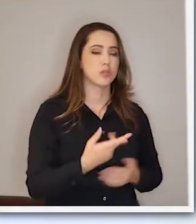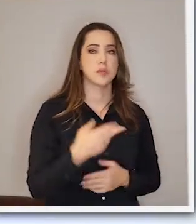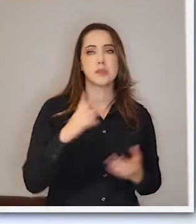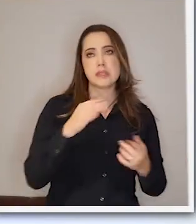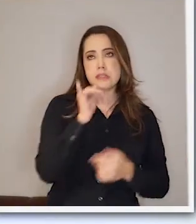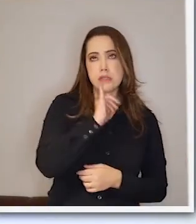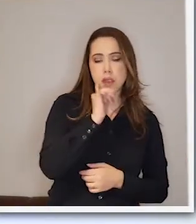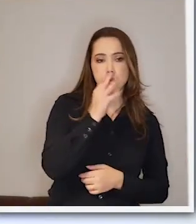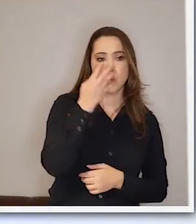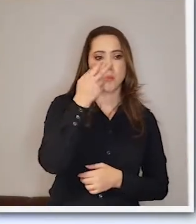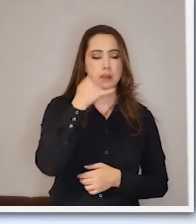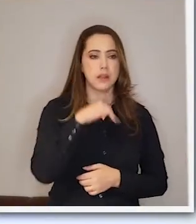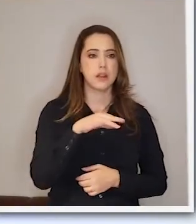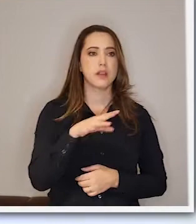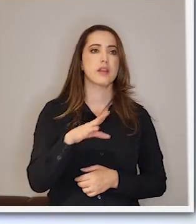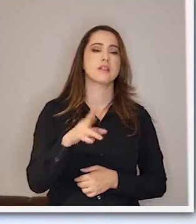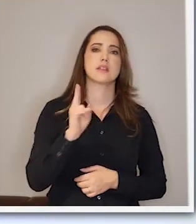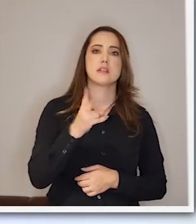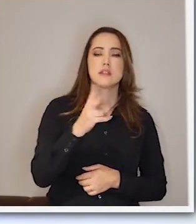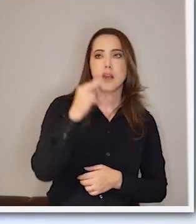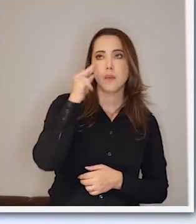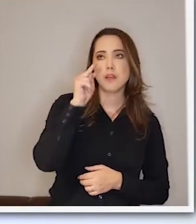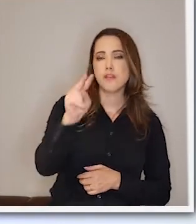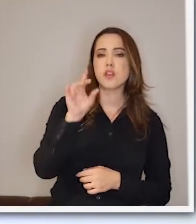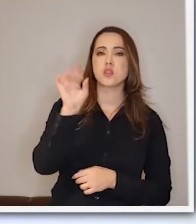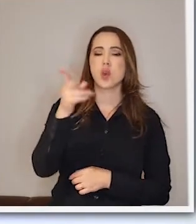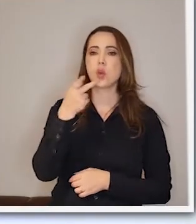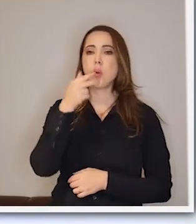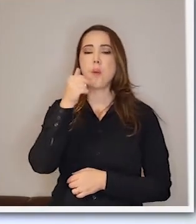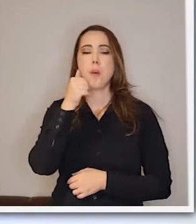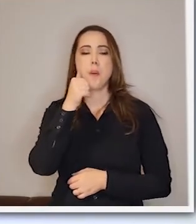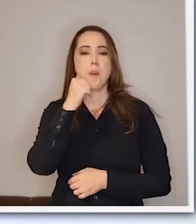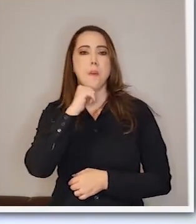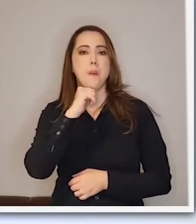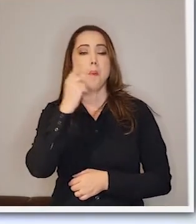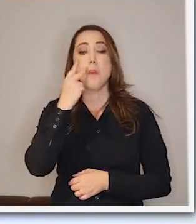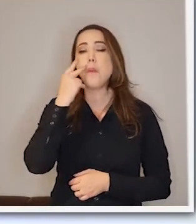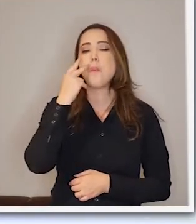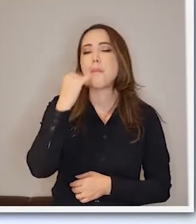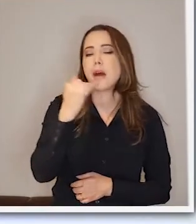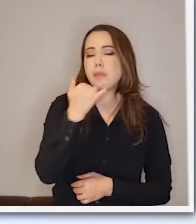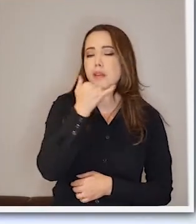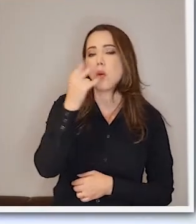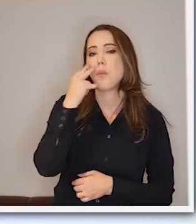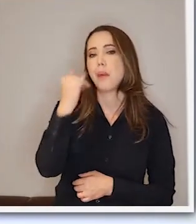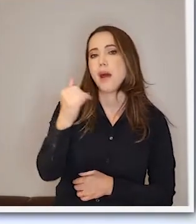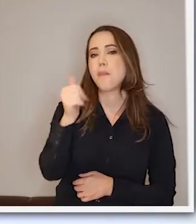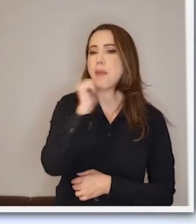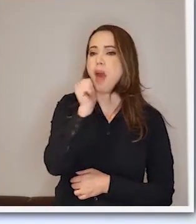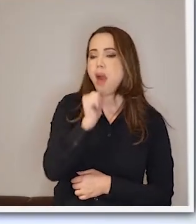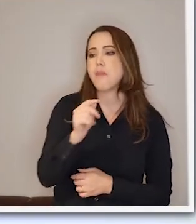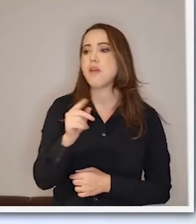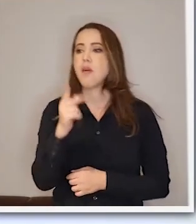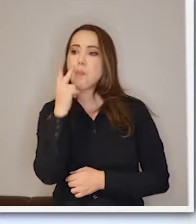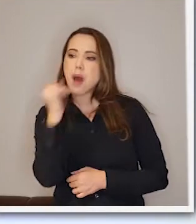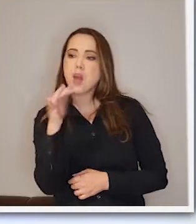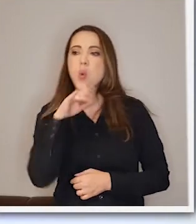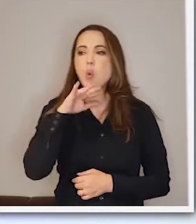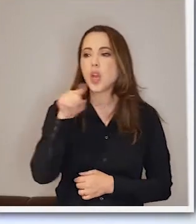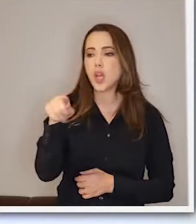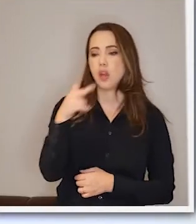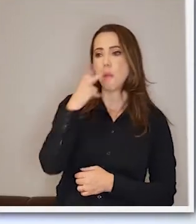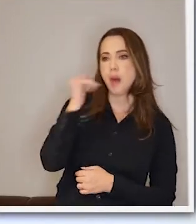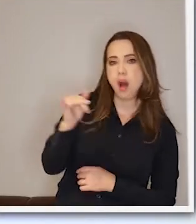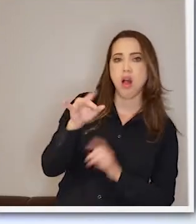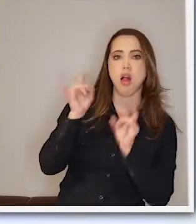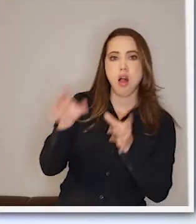que ouve o tempo todo, por exemplo, que o seu pai é um alcoólatra, que o seu pai não vale nada, que o seu pai que ele vê a figura do seu pai como